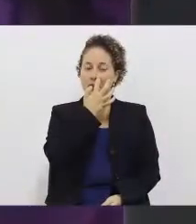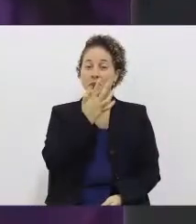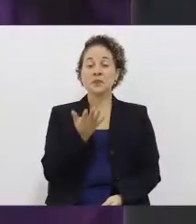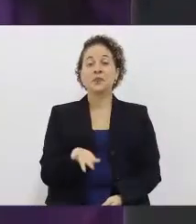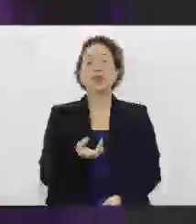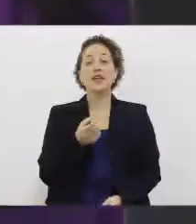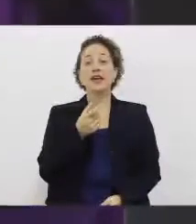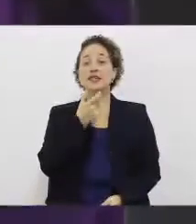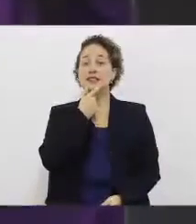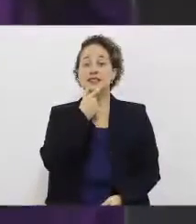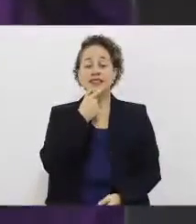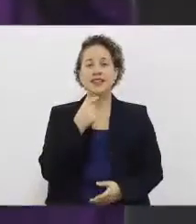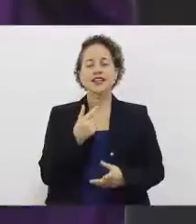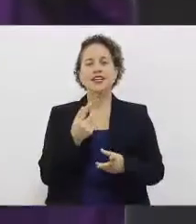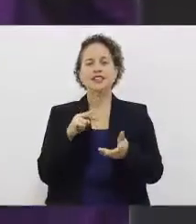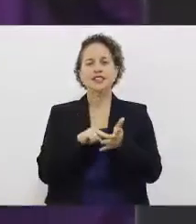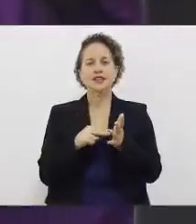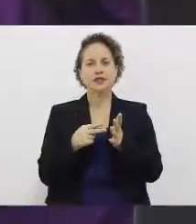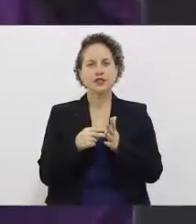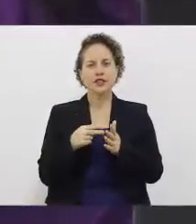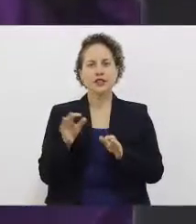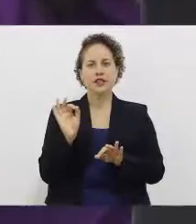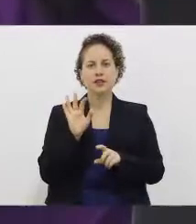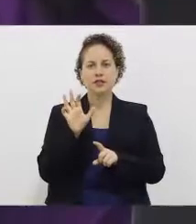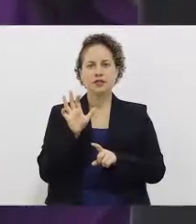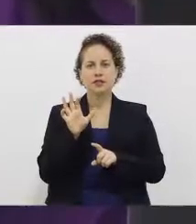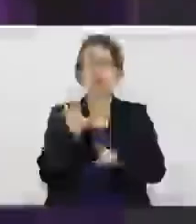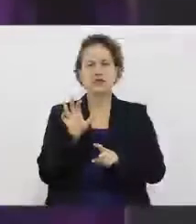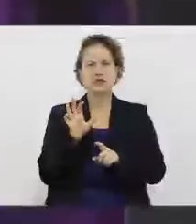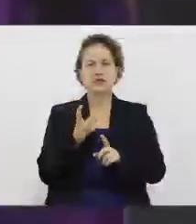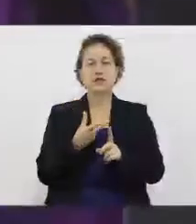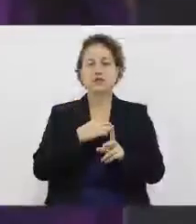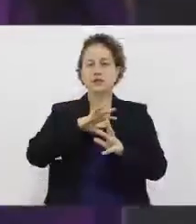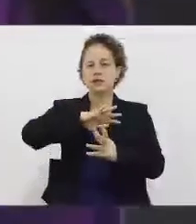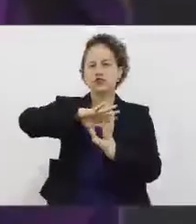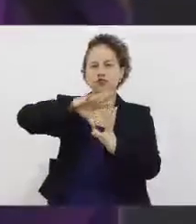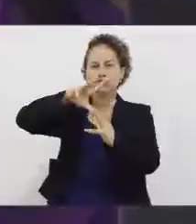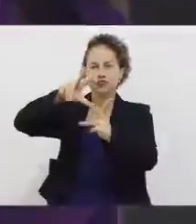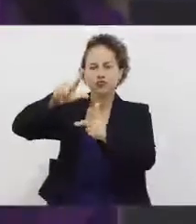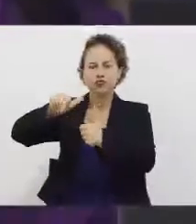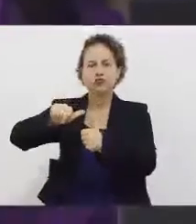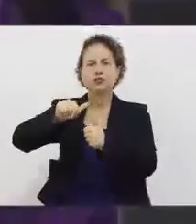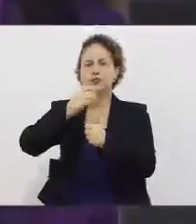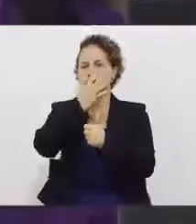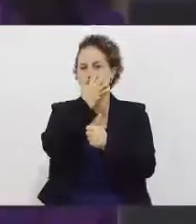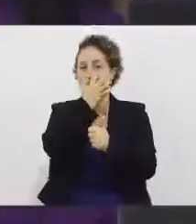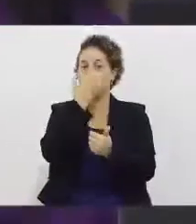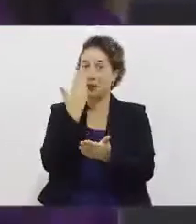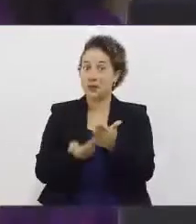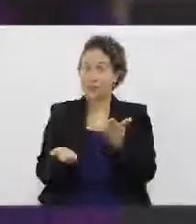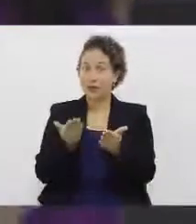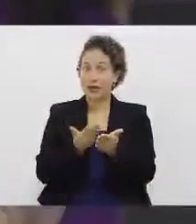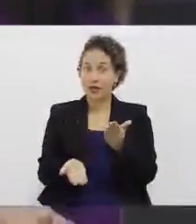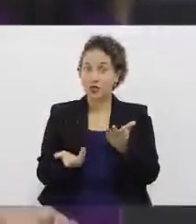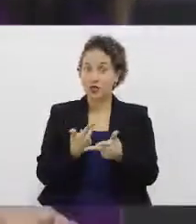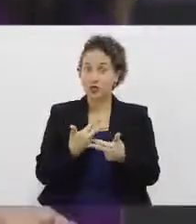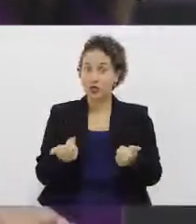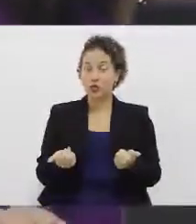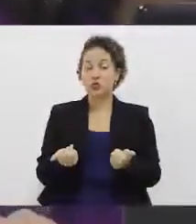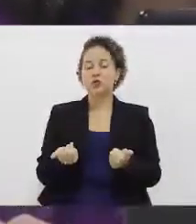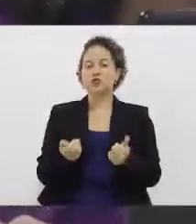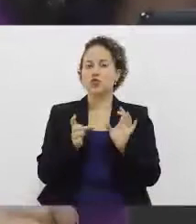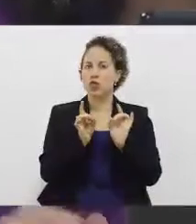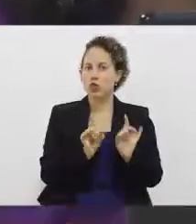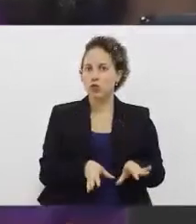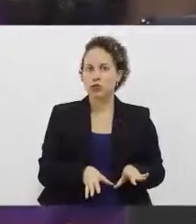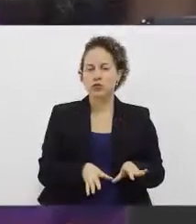Just-in-Time é uma abordagem disciplinada que visa aprimorar a produtividade global e eliminar os desperdícios, como já falamos de desperdícios